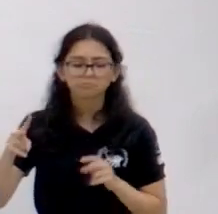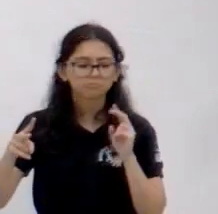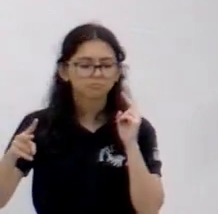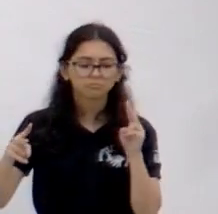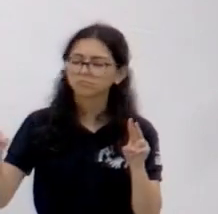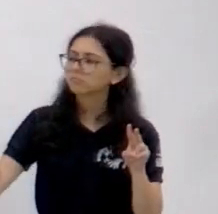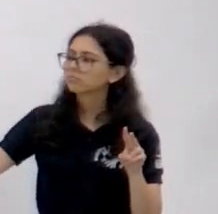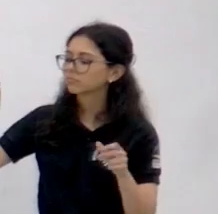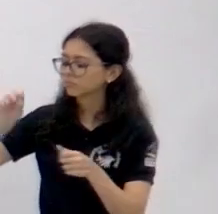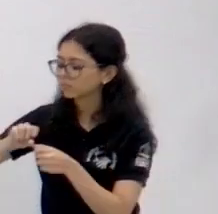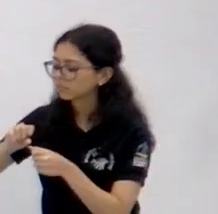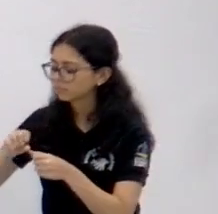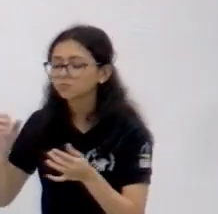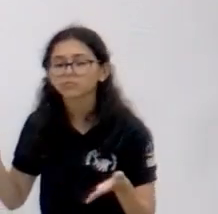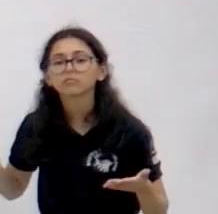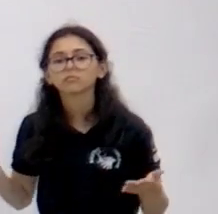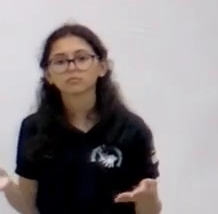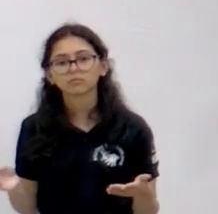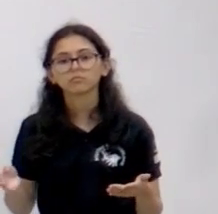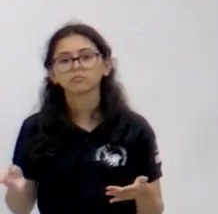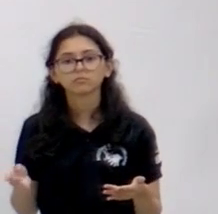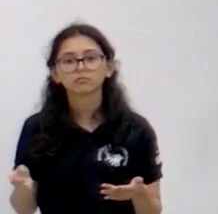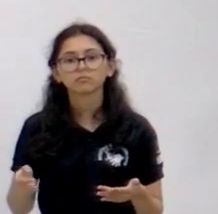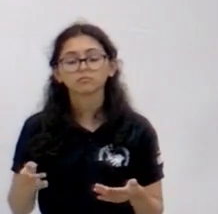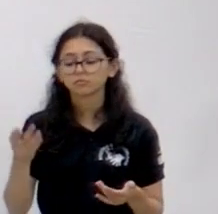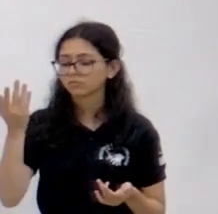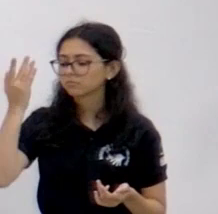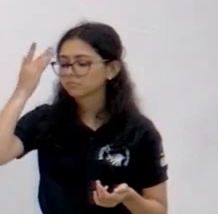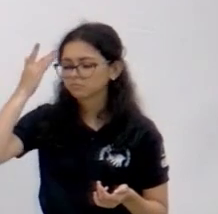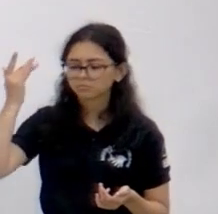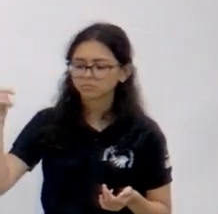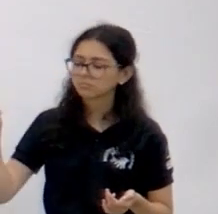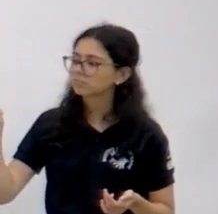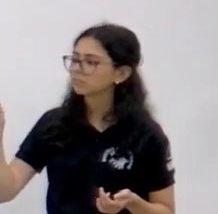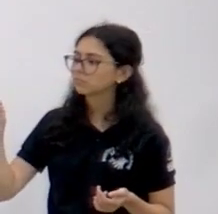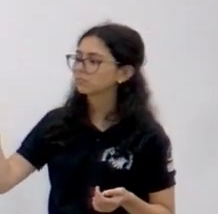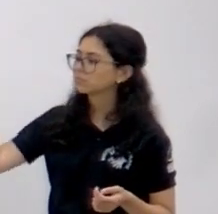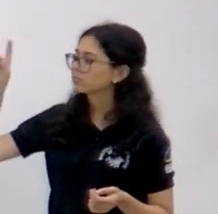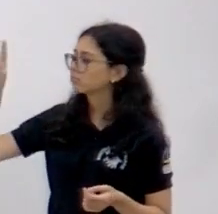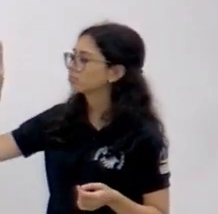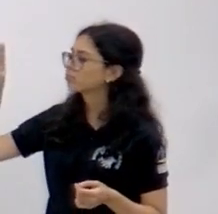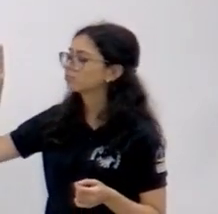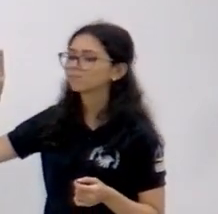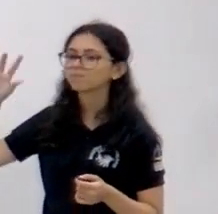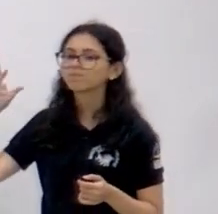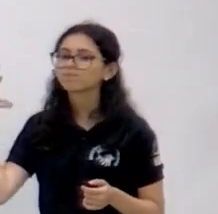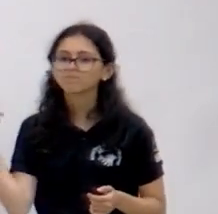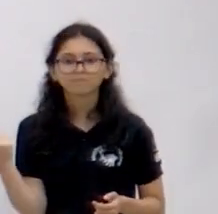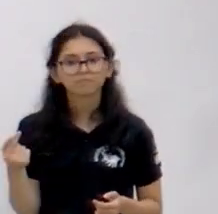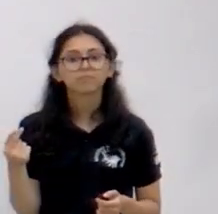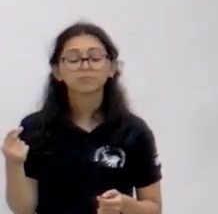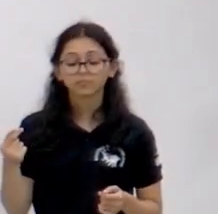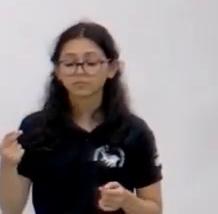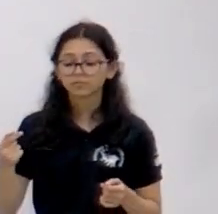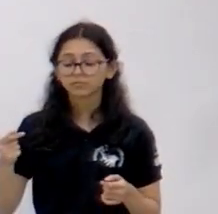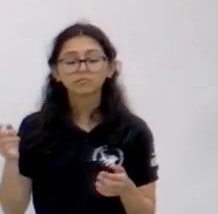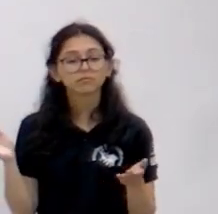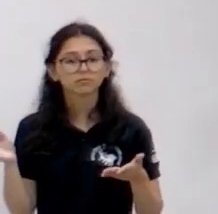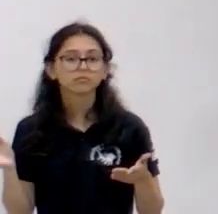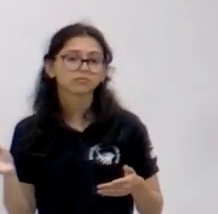Deus no presente, não conseguia perceber nada da intervenção de Deus diante de tudo aquilo que estava acontecendo.